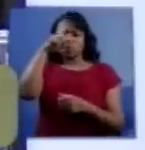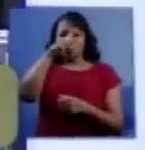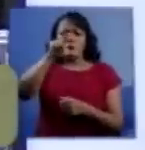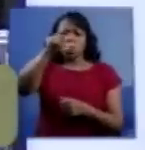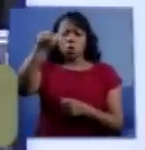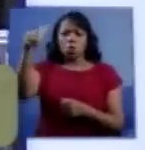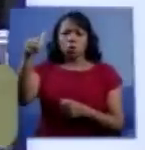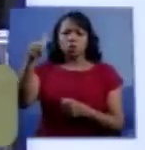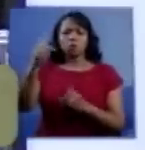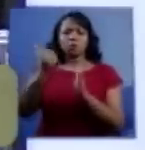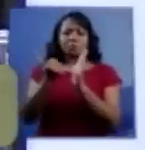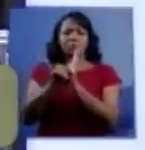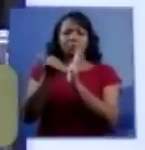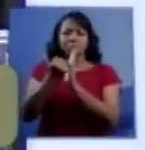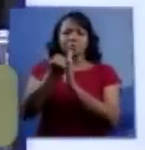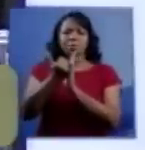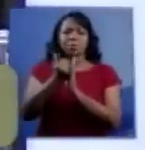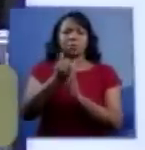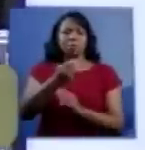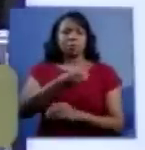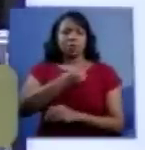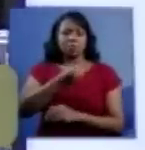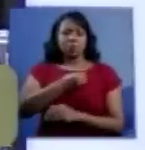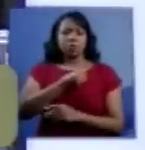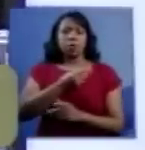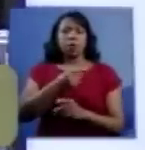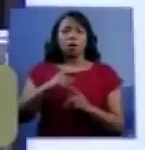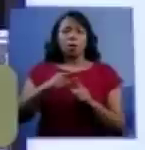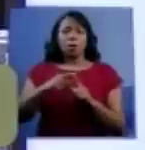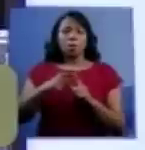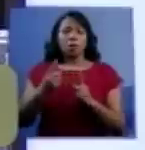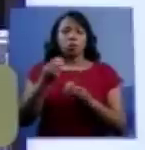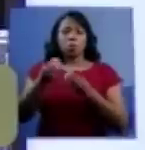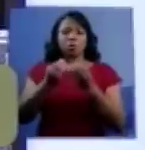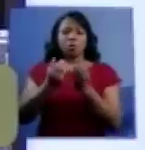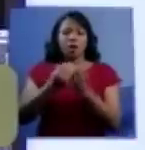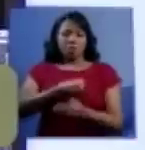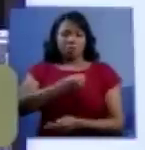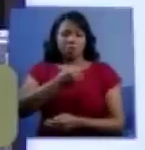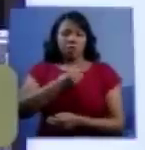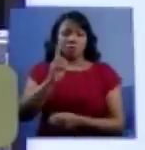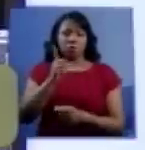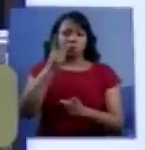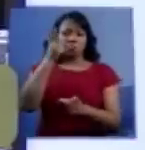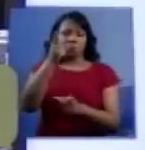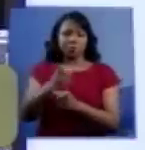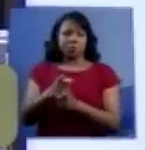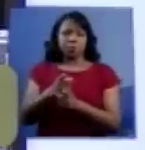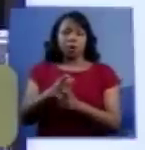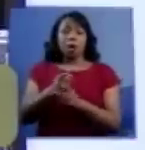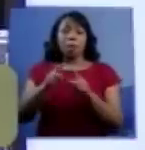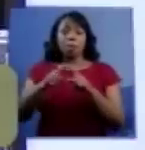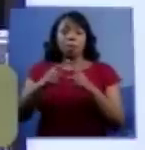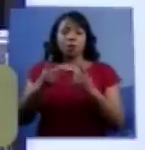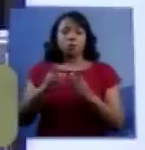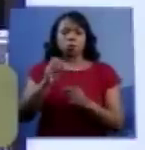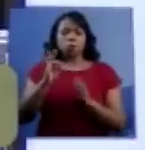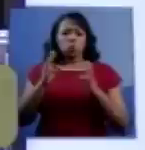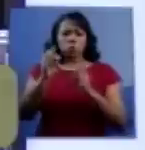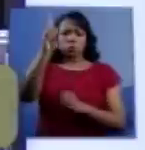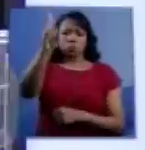outras etapas e não importando como essa vida se encontra todos os outros